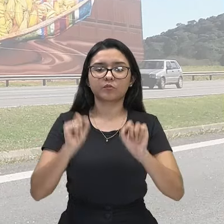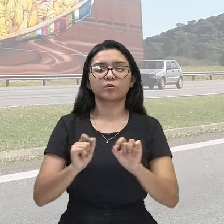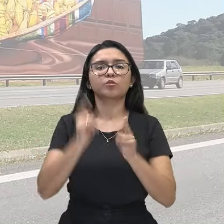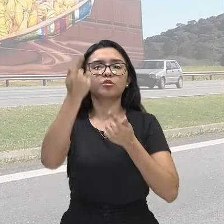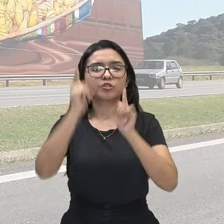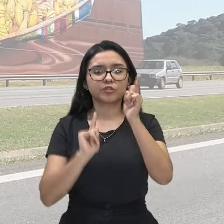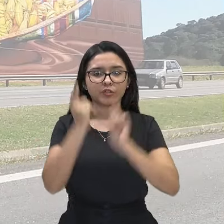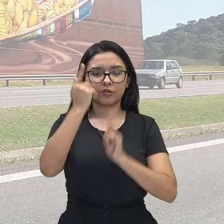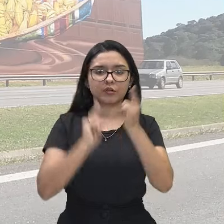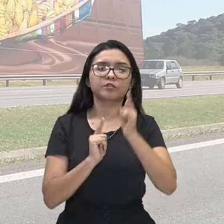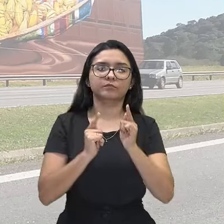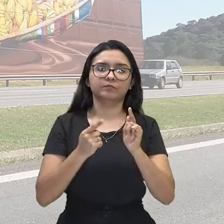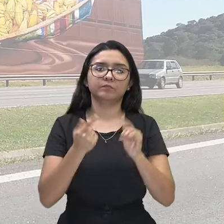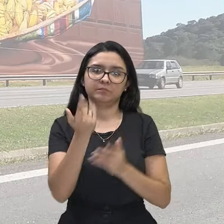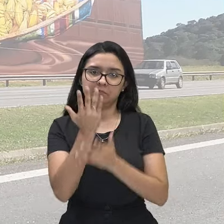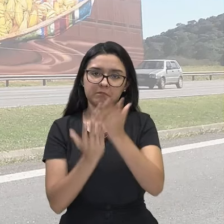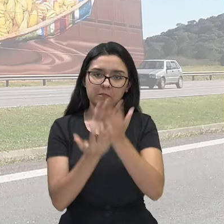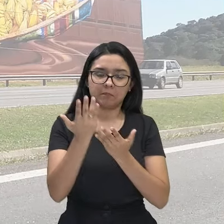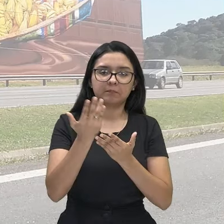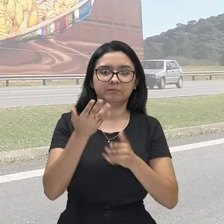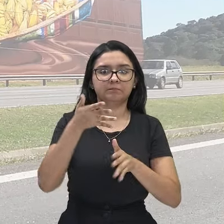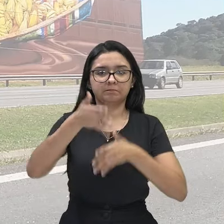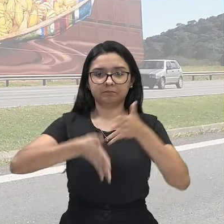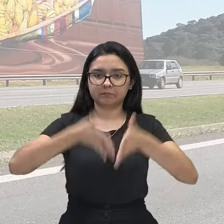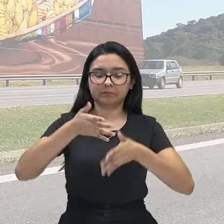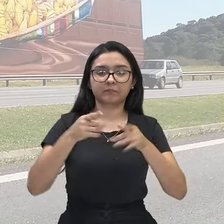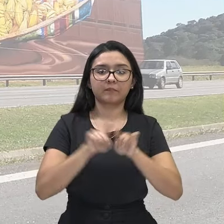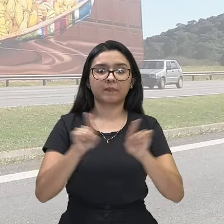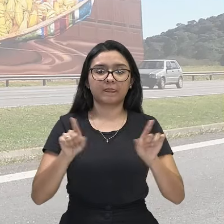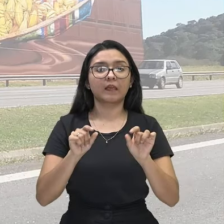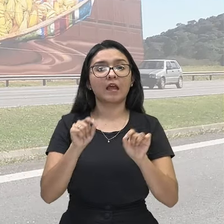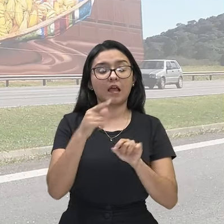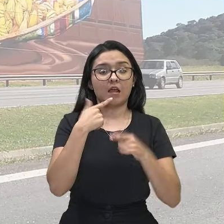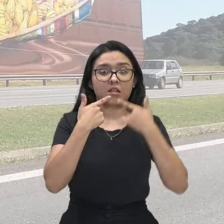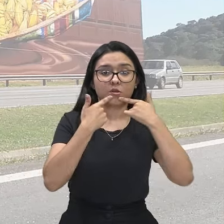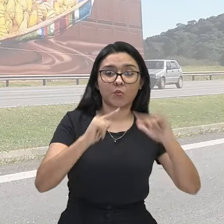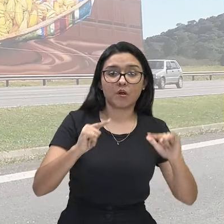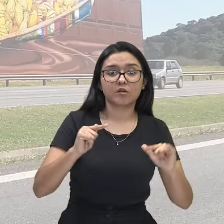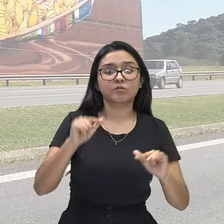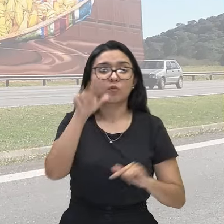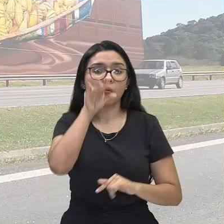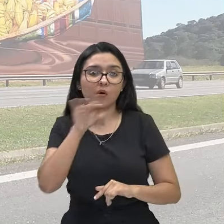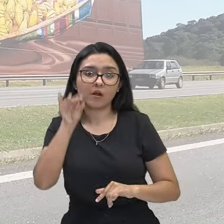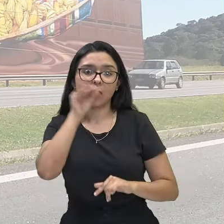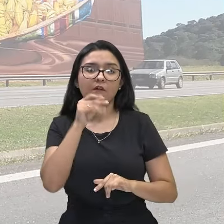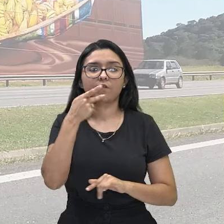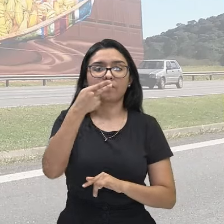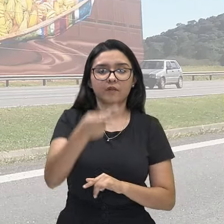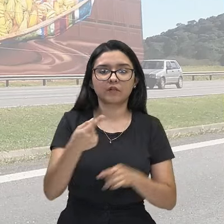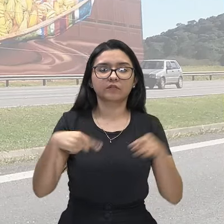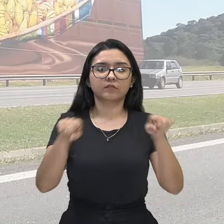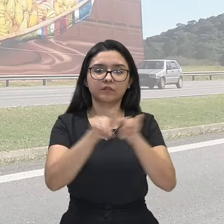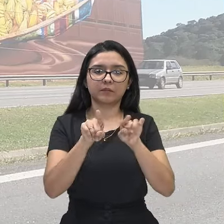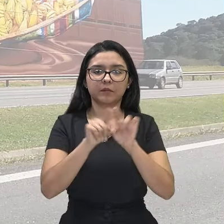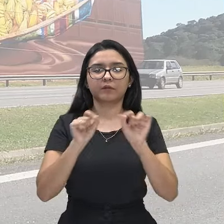gestos manuais. É importante diferenciar a linguagem oral, da fala, das